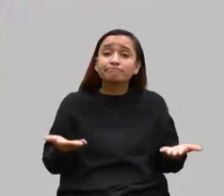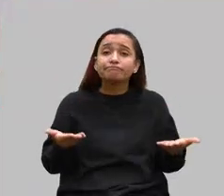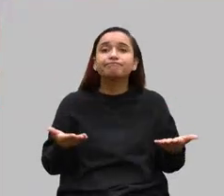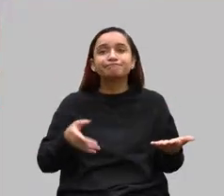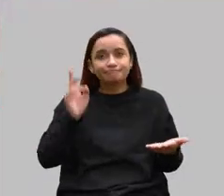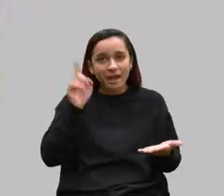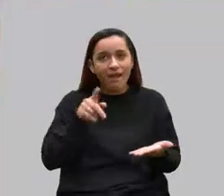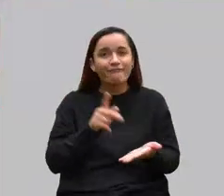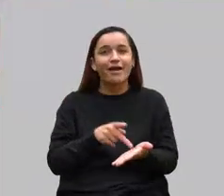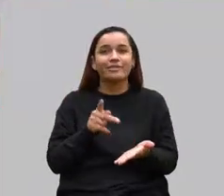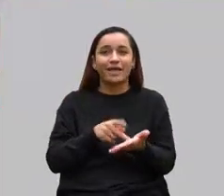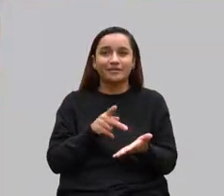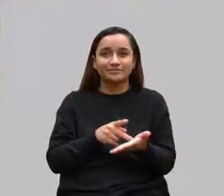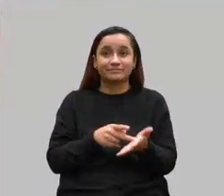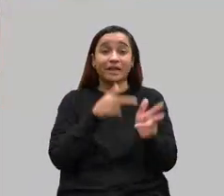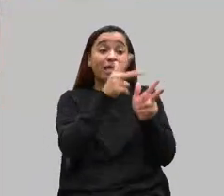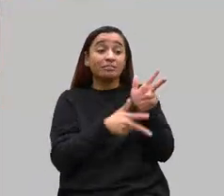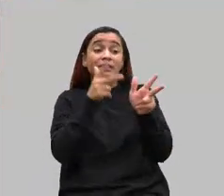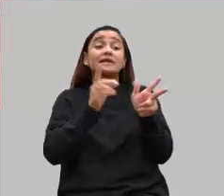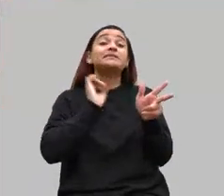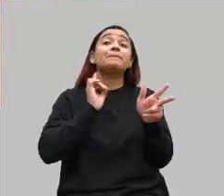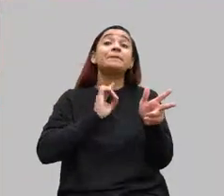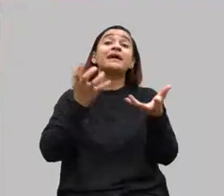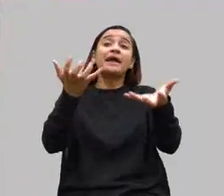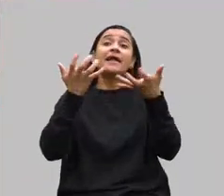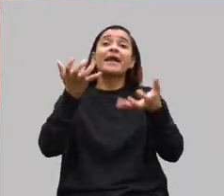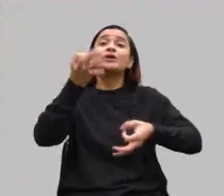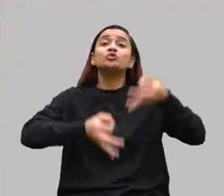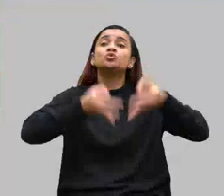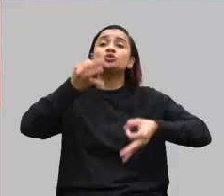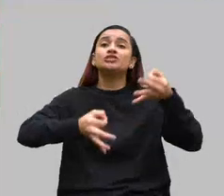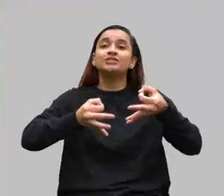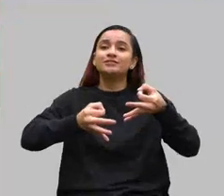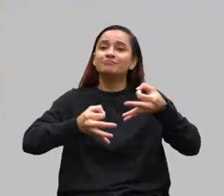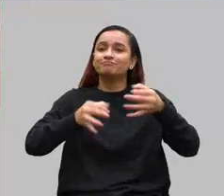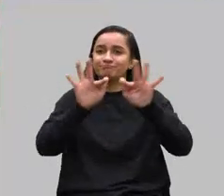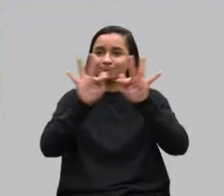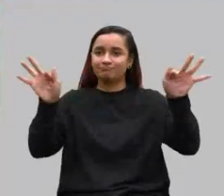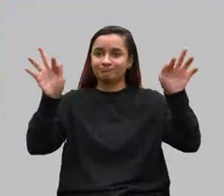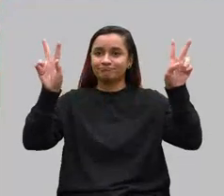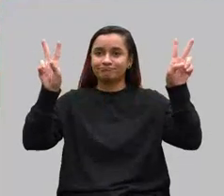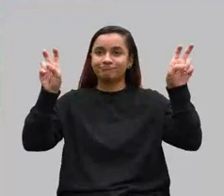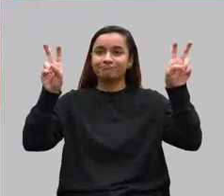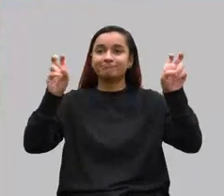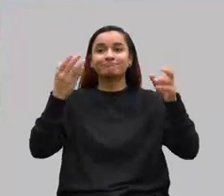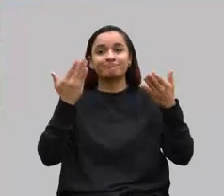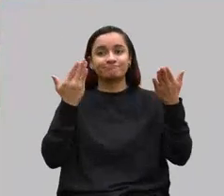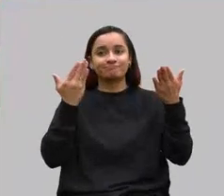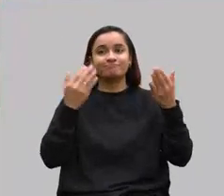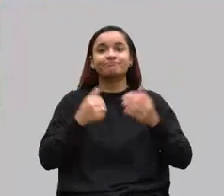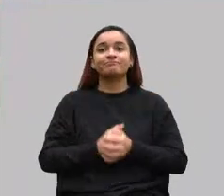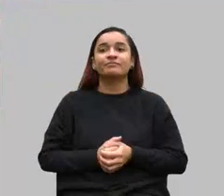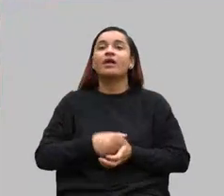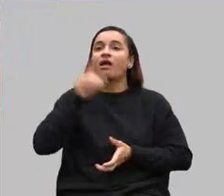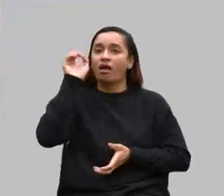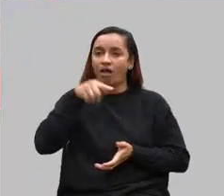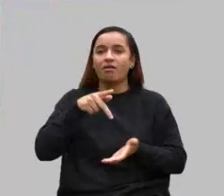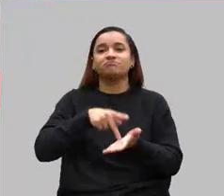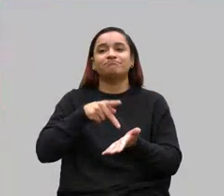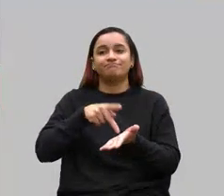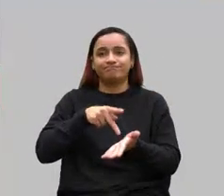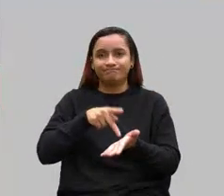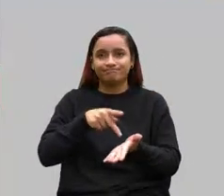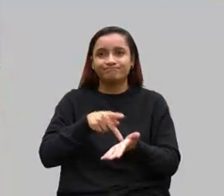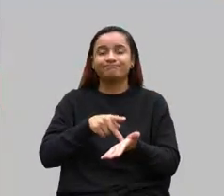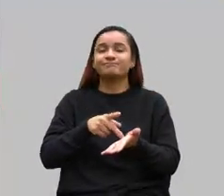Minas queremos Justiça Então são frases que não passam de verdade nós temos que realmente